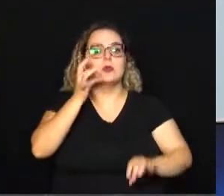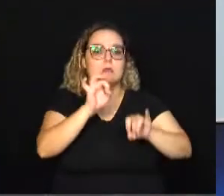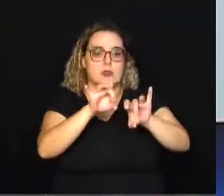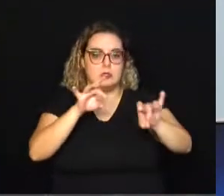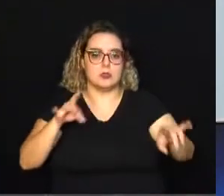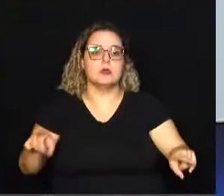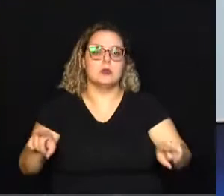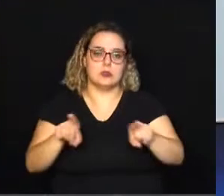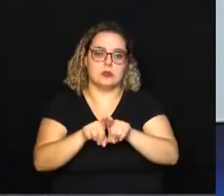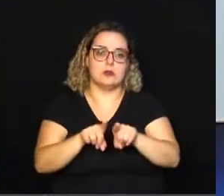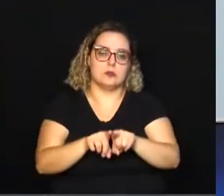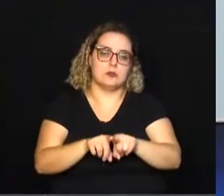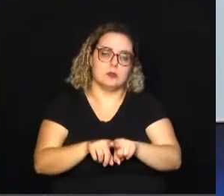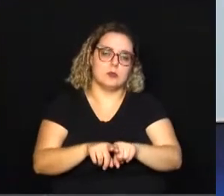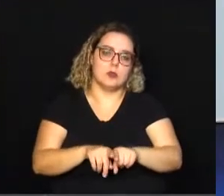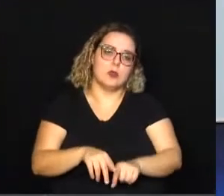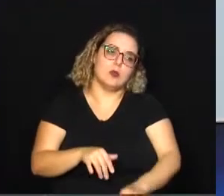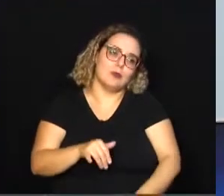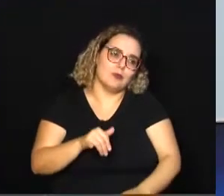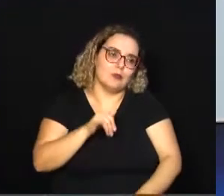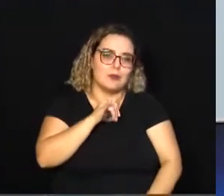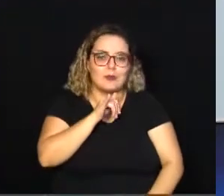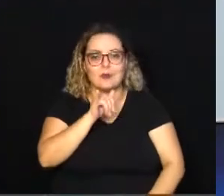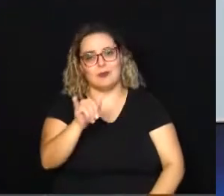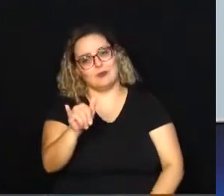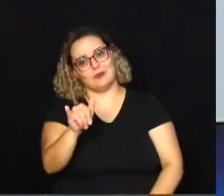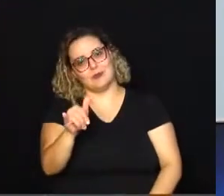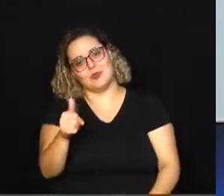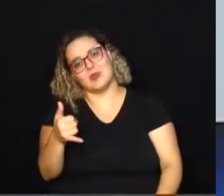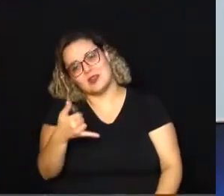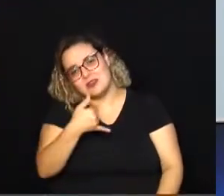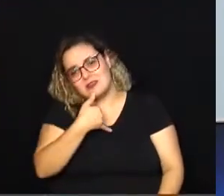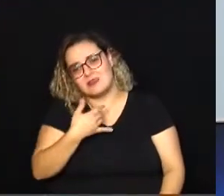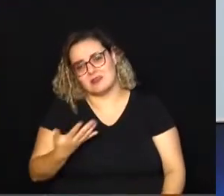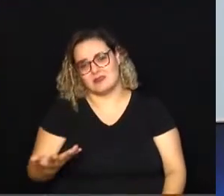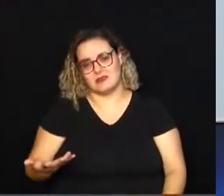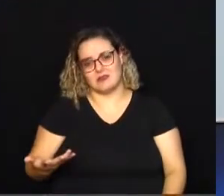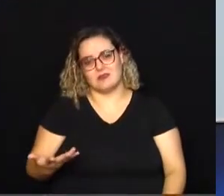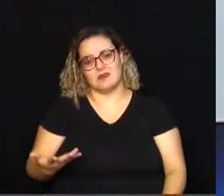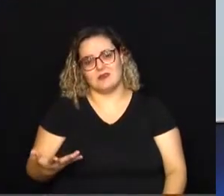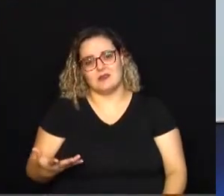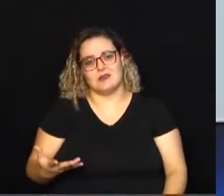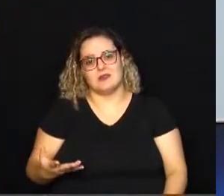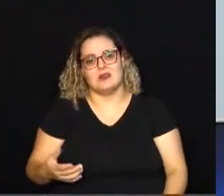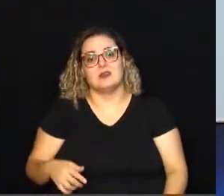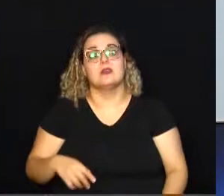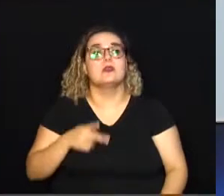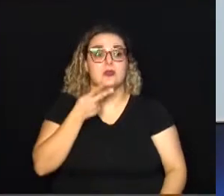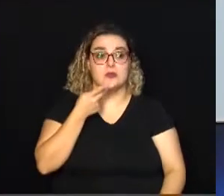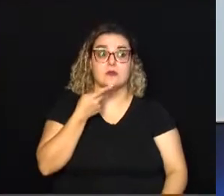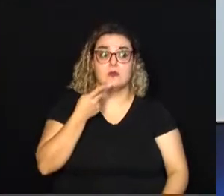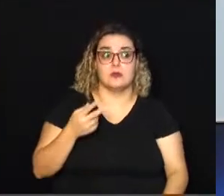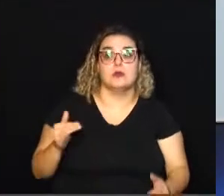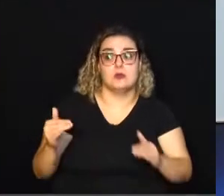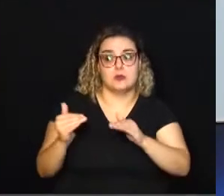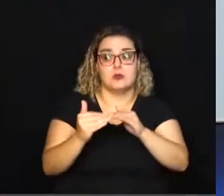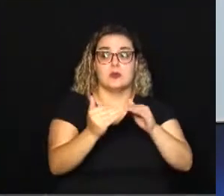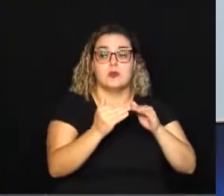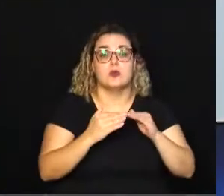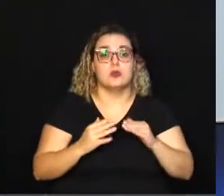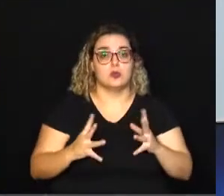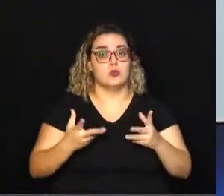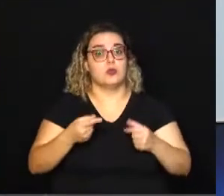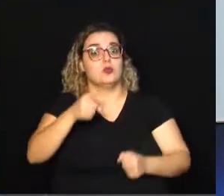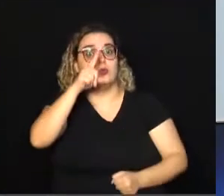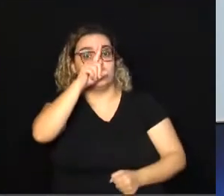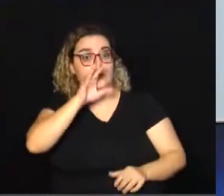Uma notícia muito triste, né? E que corrobora com tudo que a gente está dizendo aqui sobre o cuidado que nós precisamos ter em